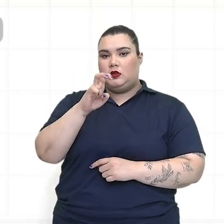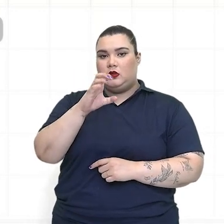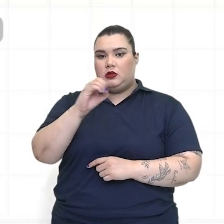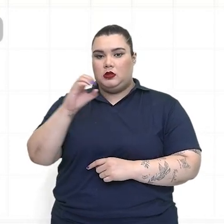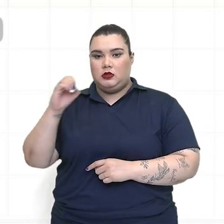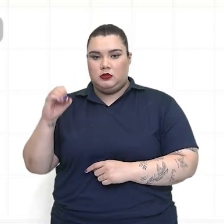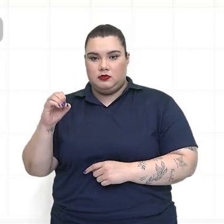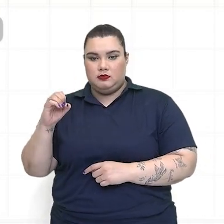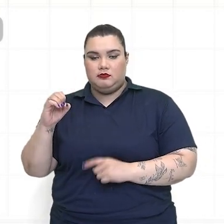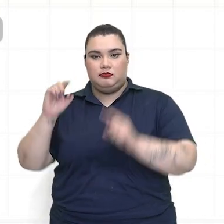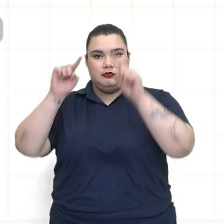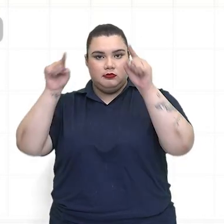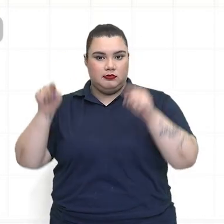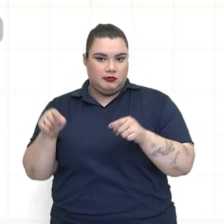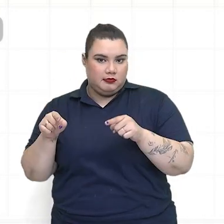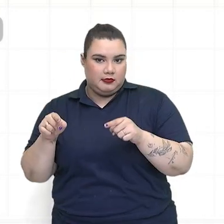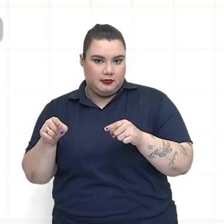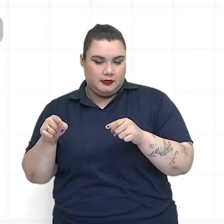2.500.